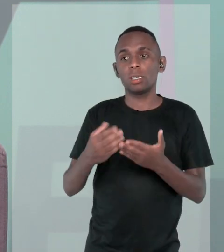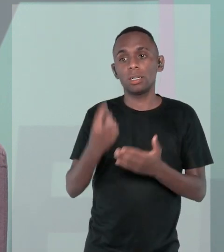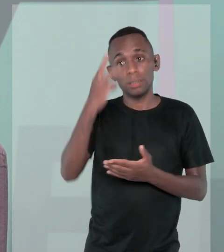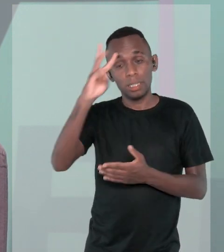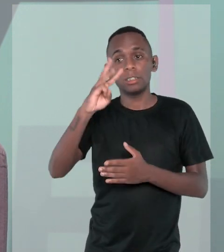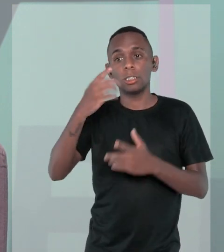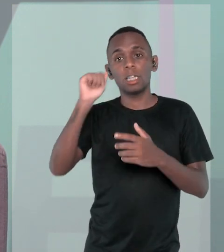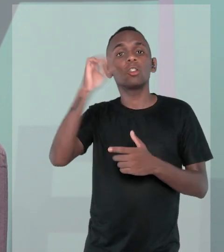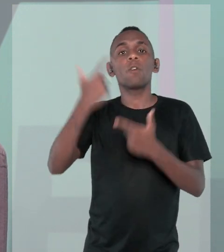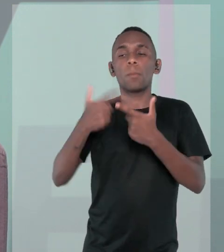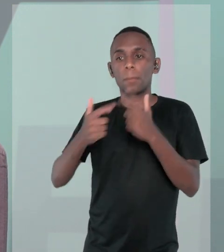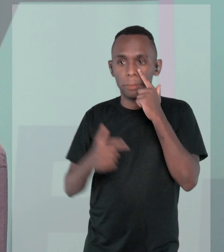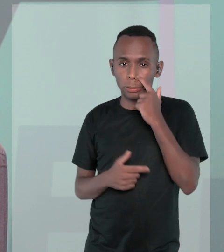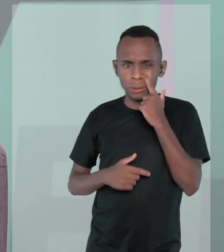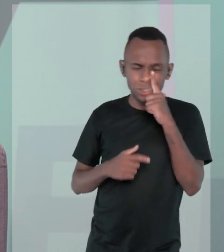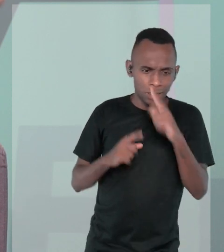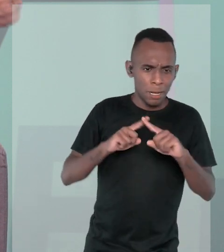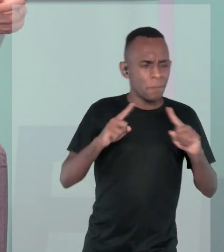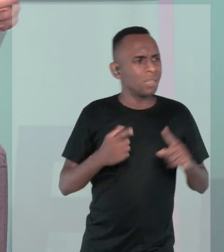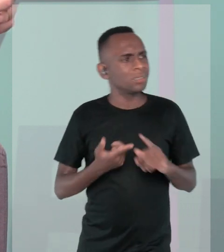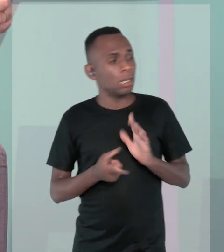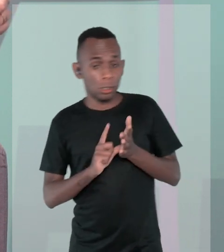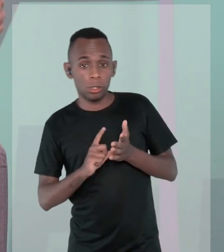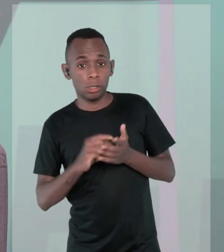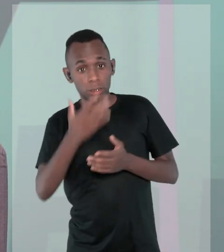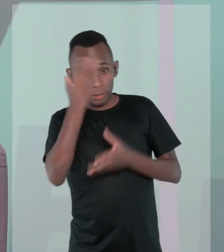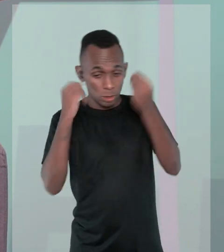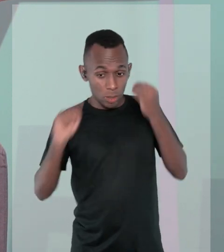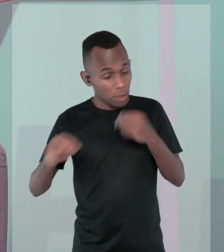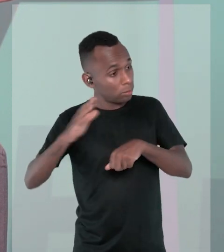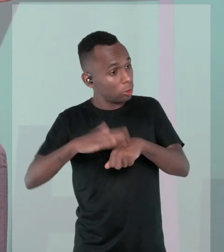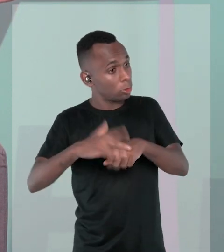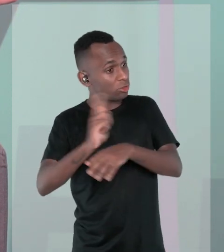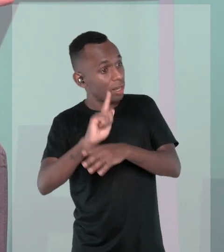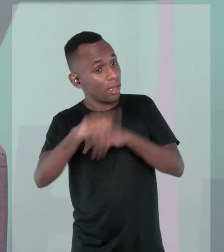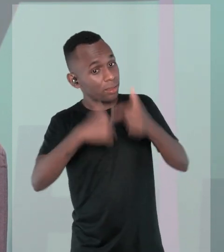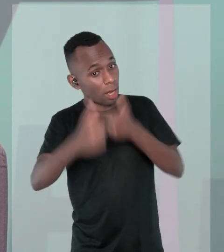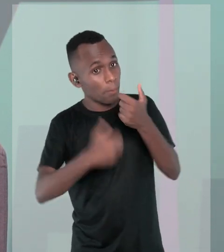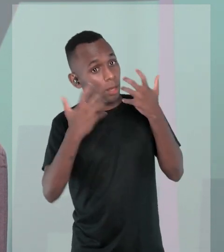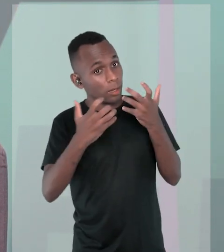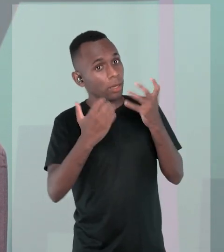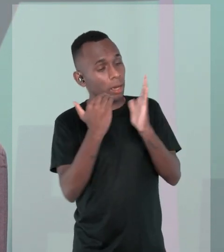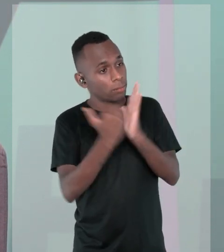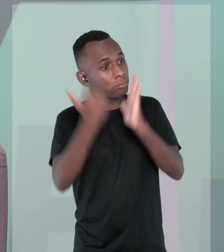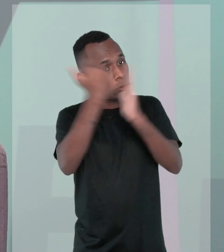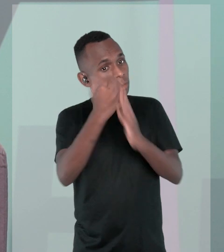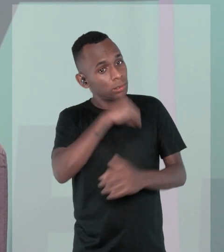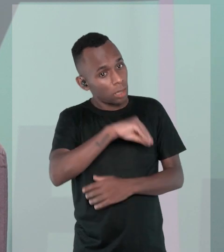problema. Só que antes a gente esqueceu que esse gerente é um trabalhador e que ele também quer o